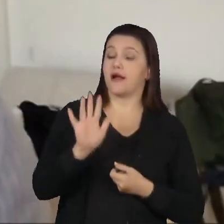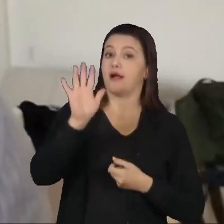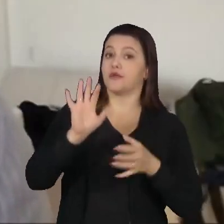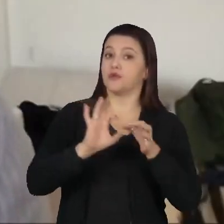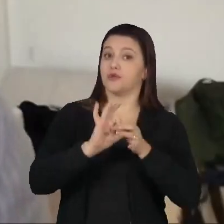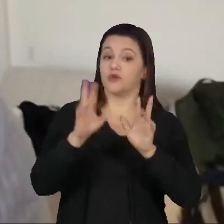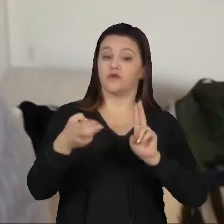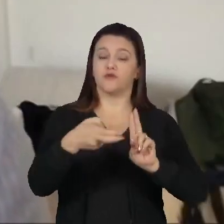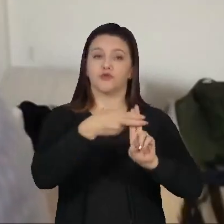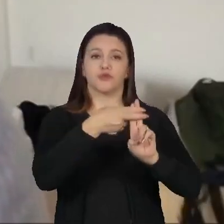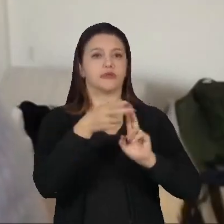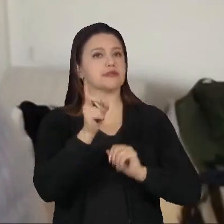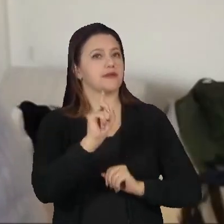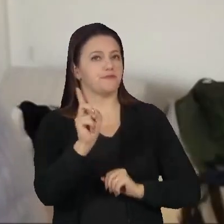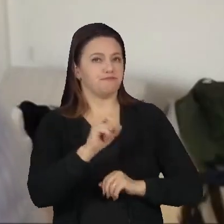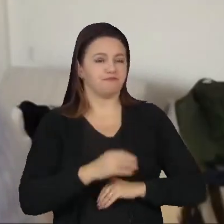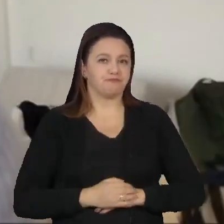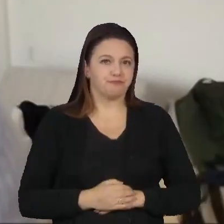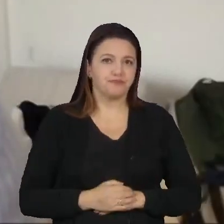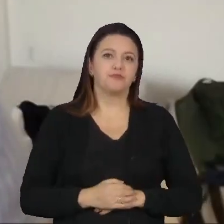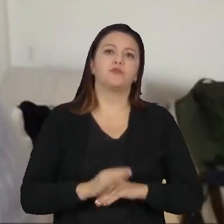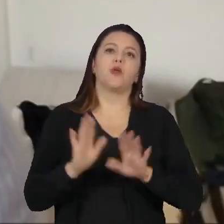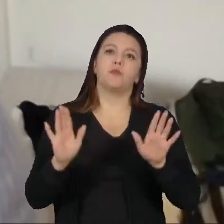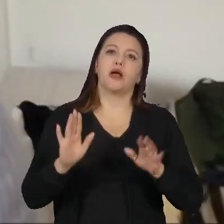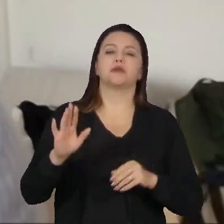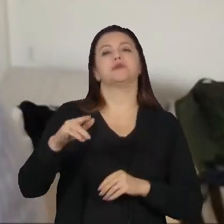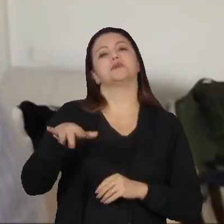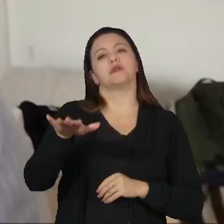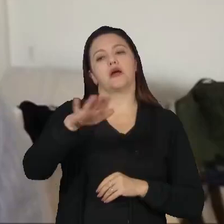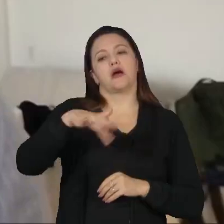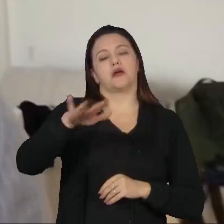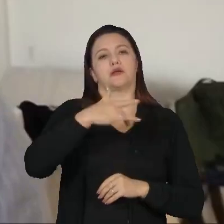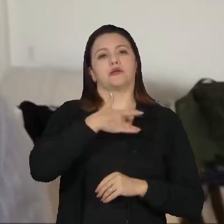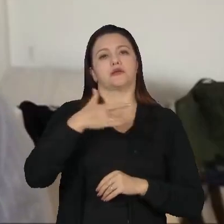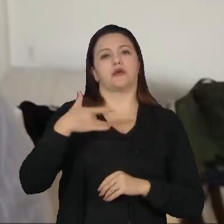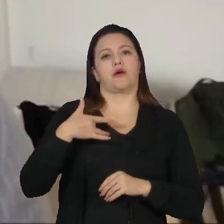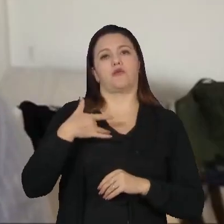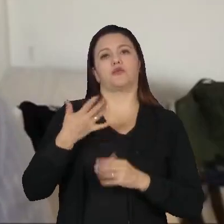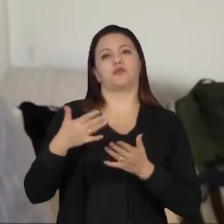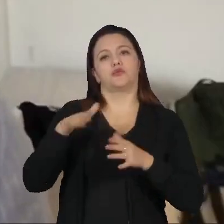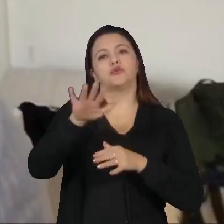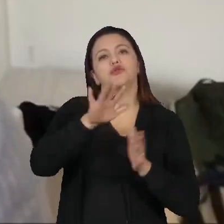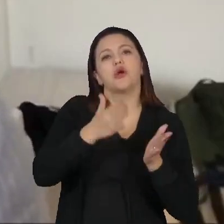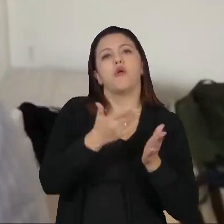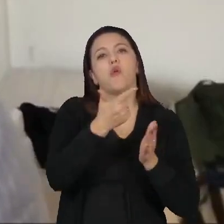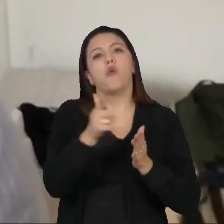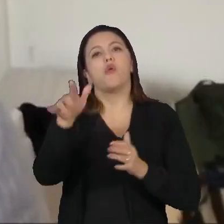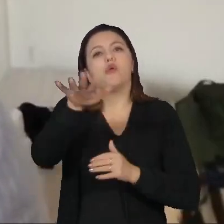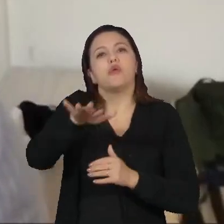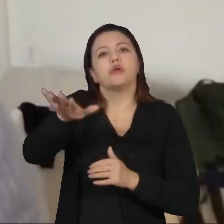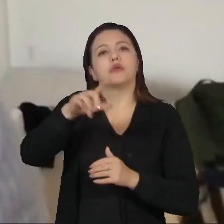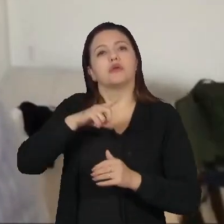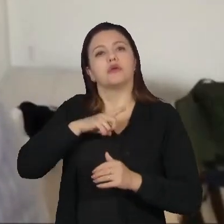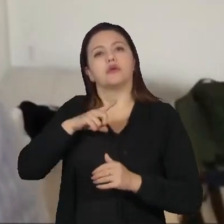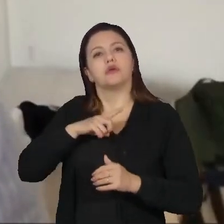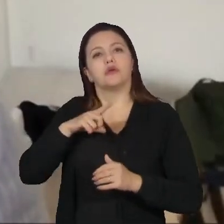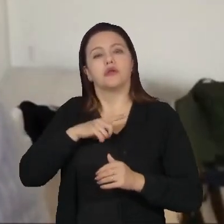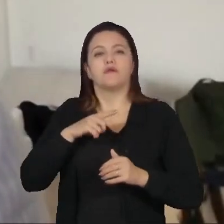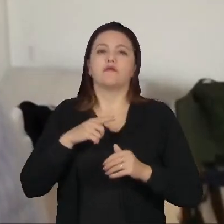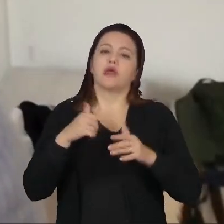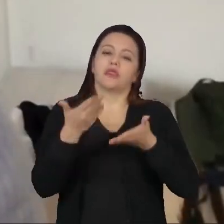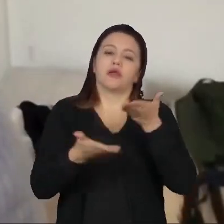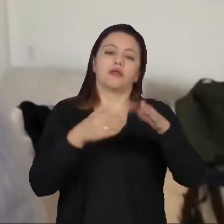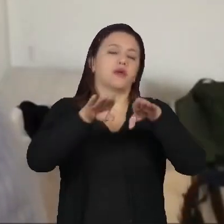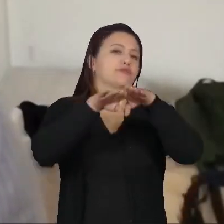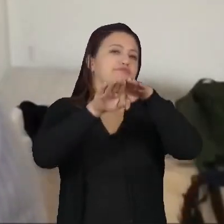SUS, embora sejam disponíveis na saúde suplementar. Então, a gente vê um tratamento extremamente desigual no país para